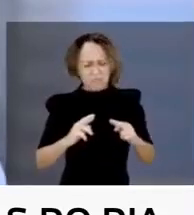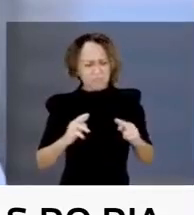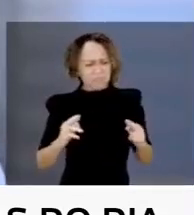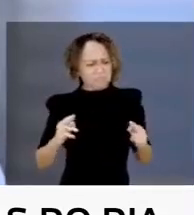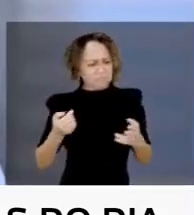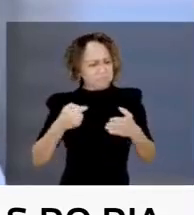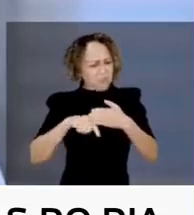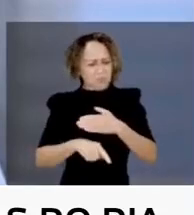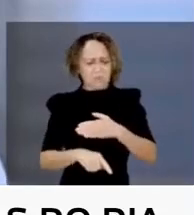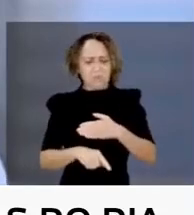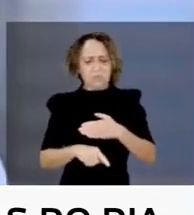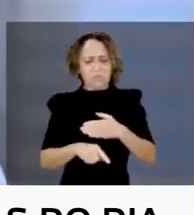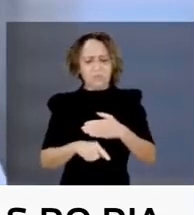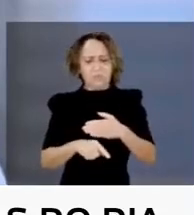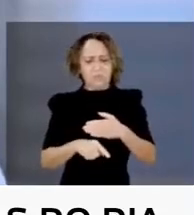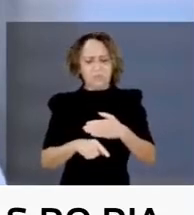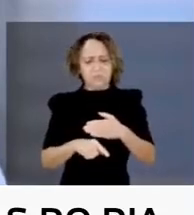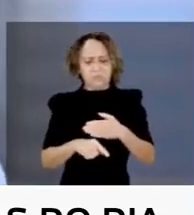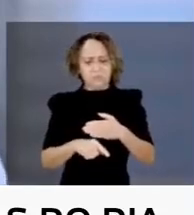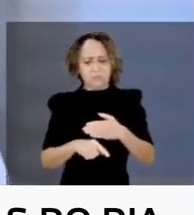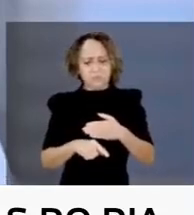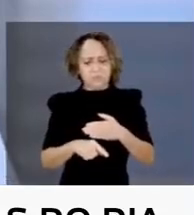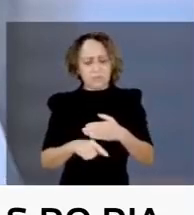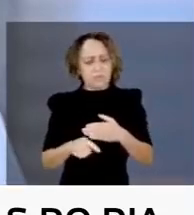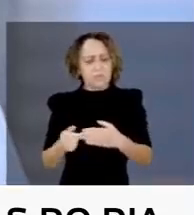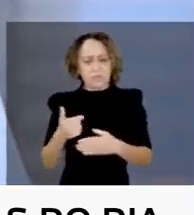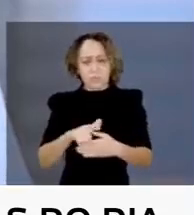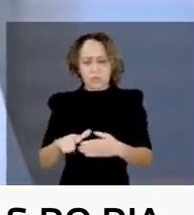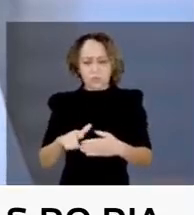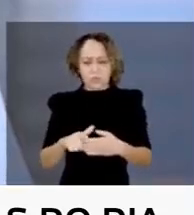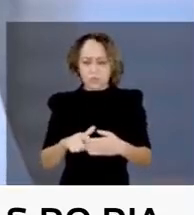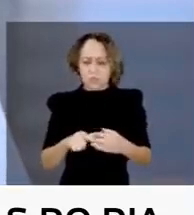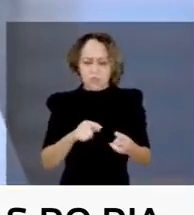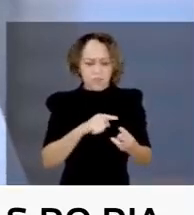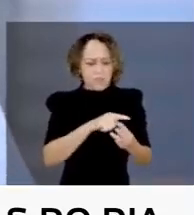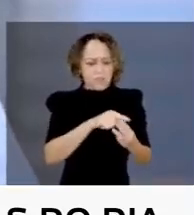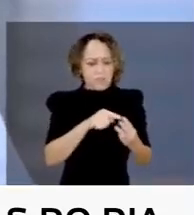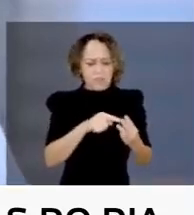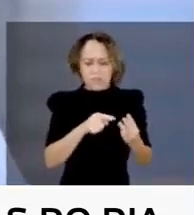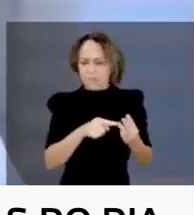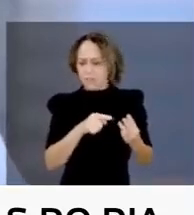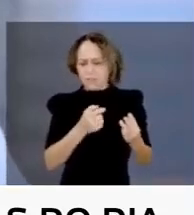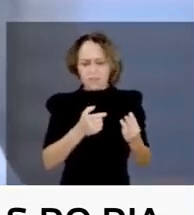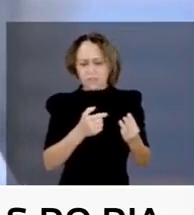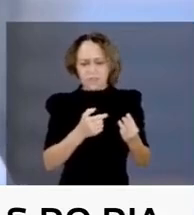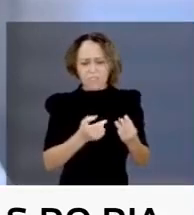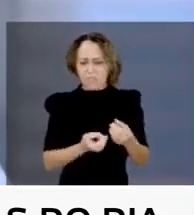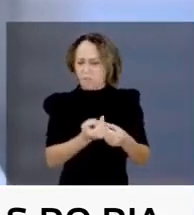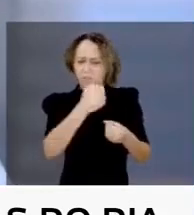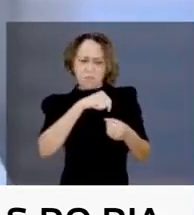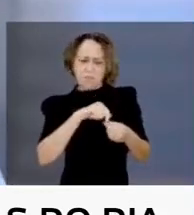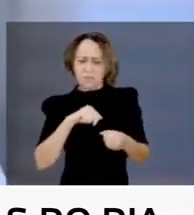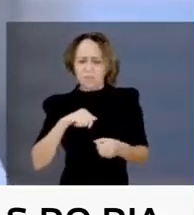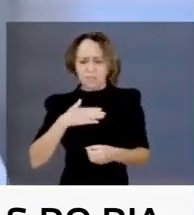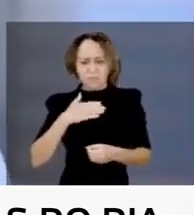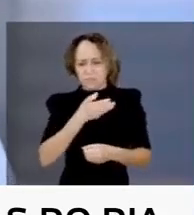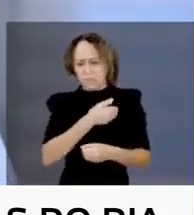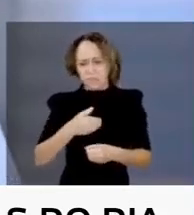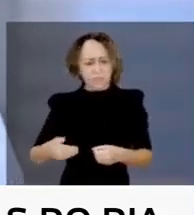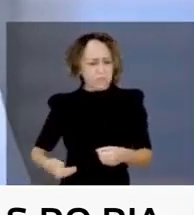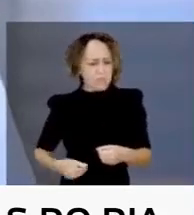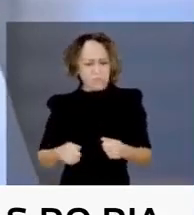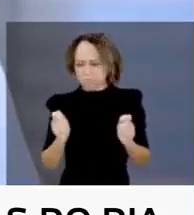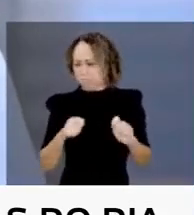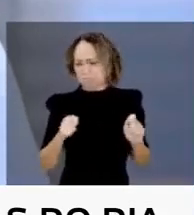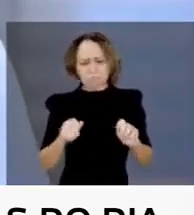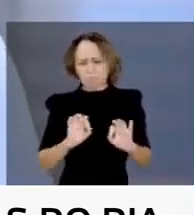conheço as personalidades que você citou, nenhum deles aceitaria. Eu vou te antecipar, nenhum deles